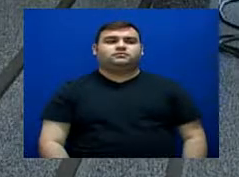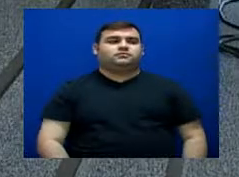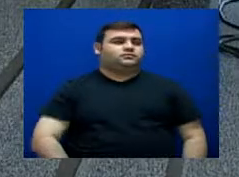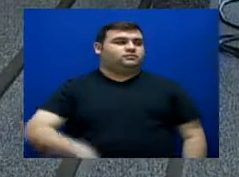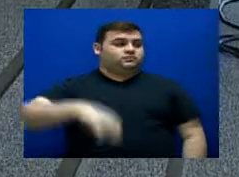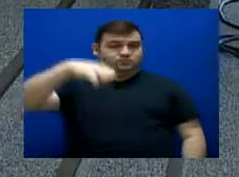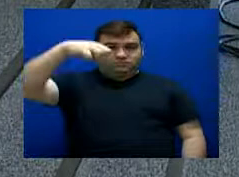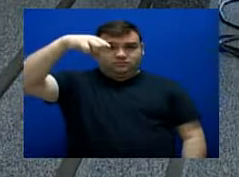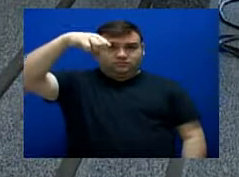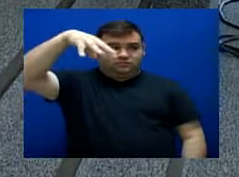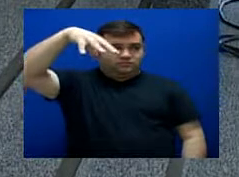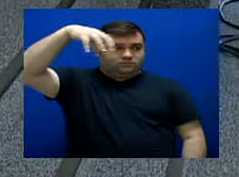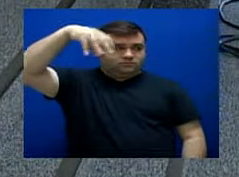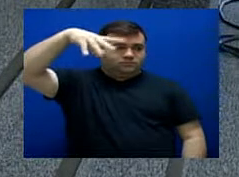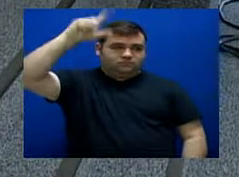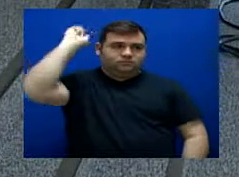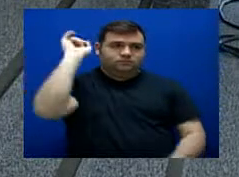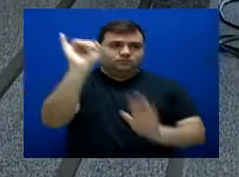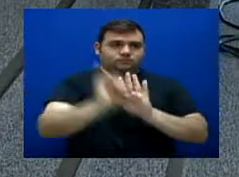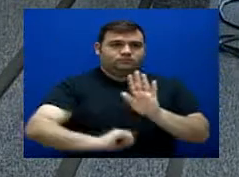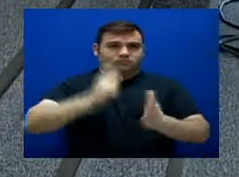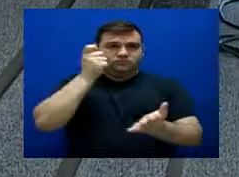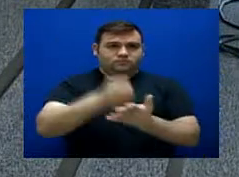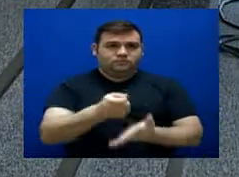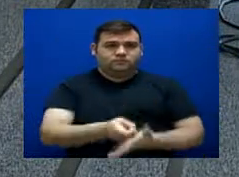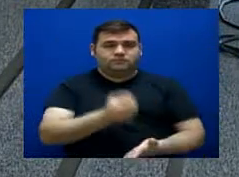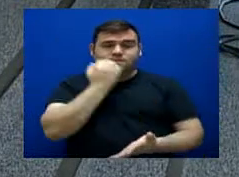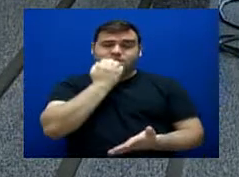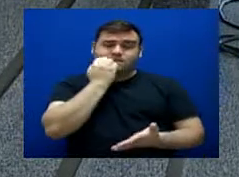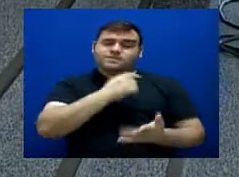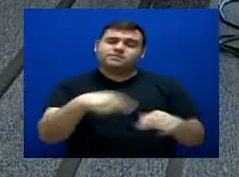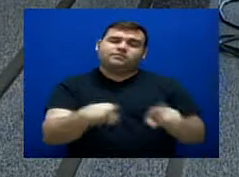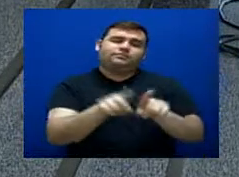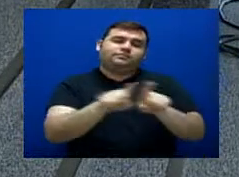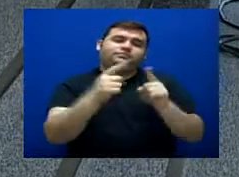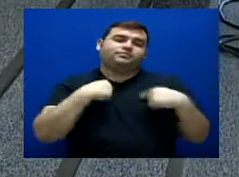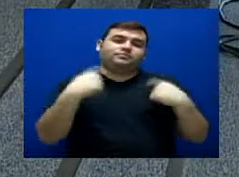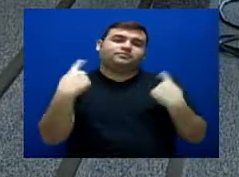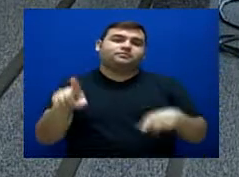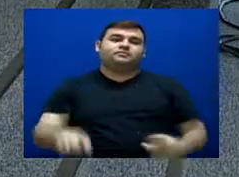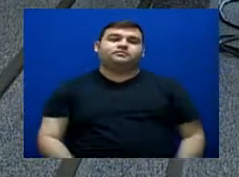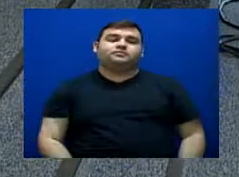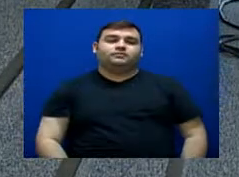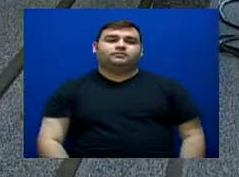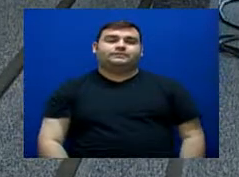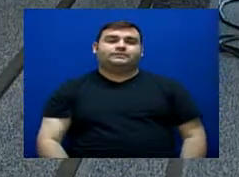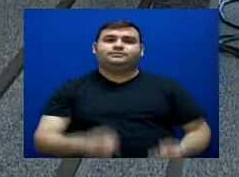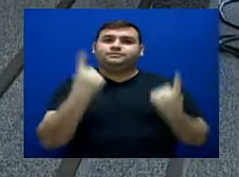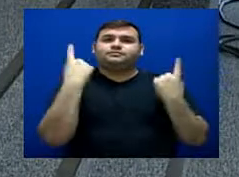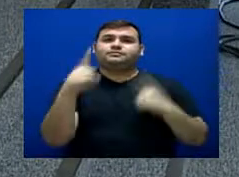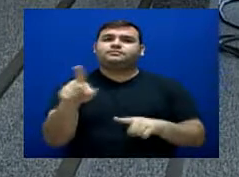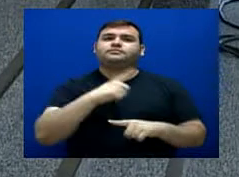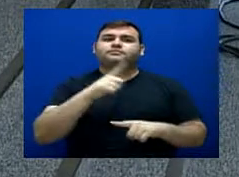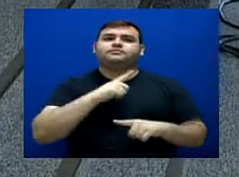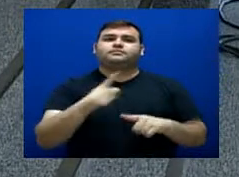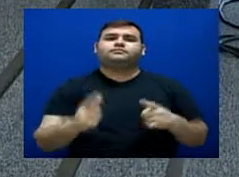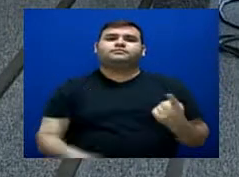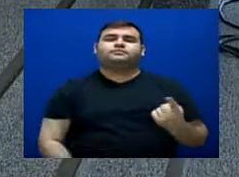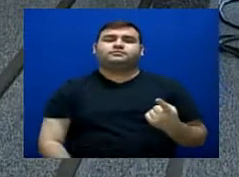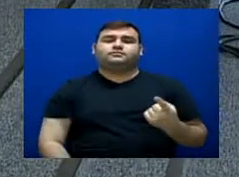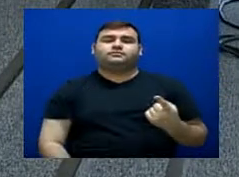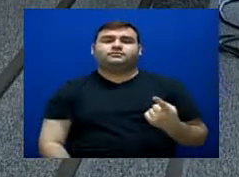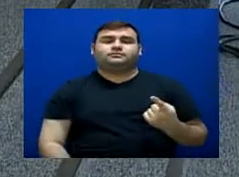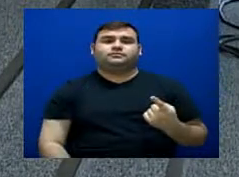taxas? Quanto à taxa de iluminação, eu também sou contra. Senhora, por favor. Eu sou contra a taxa de iluminação. Ele tem 10